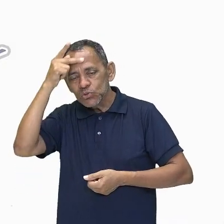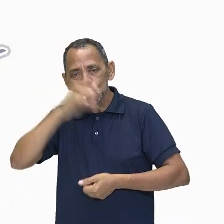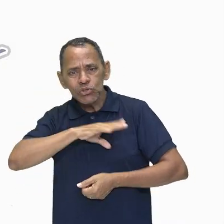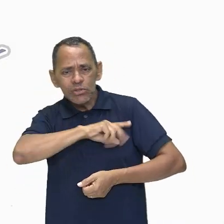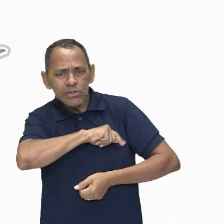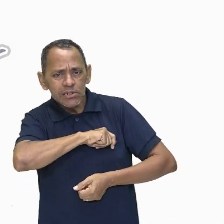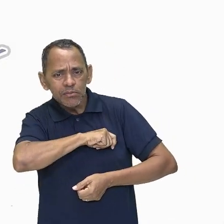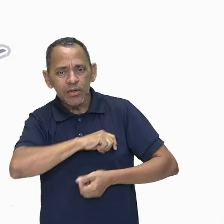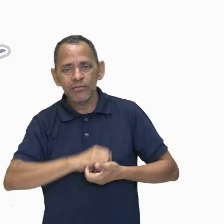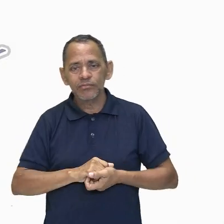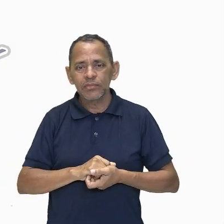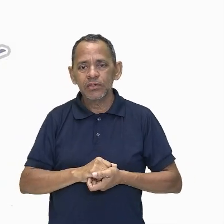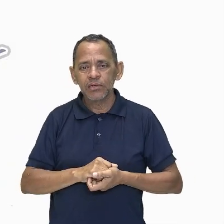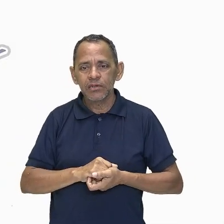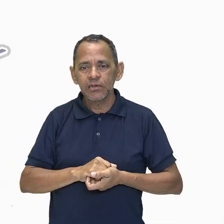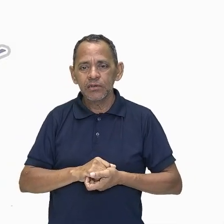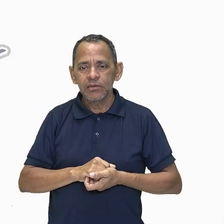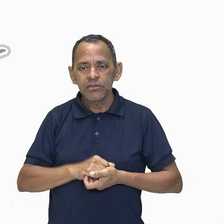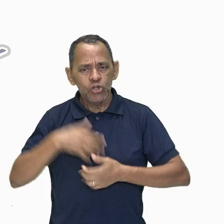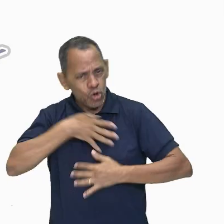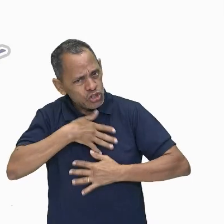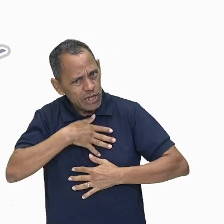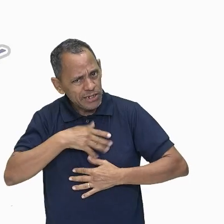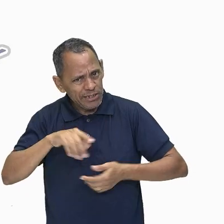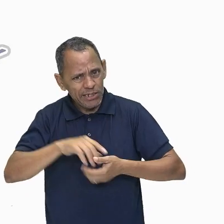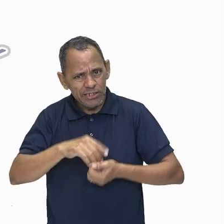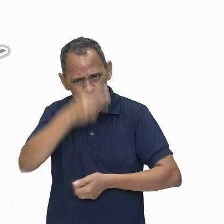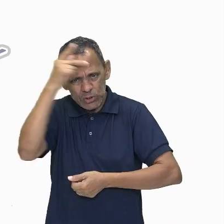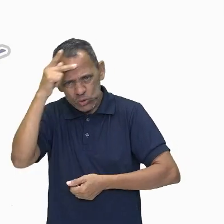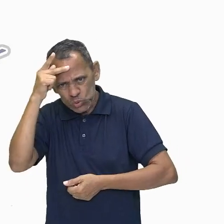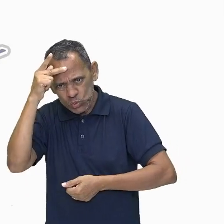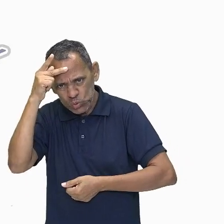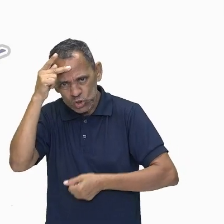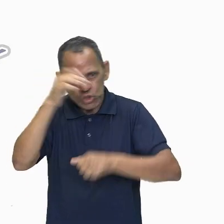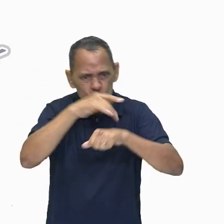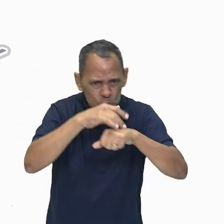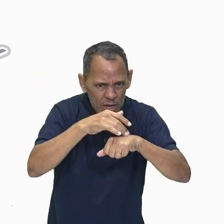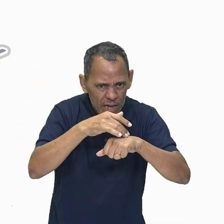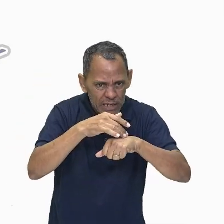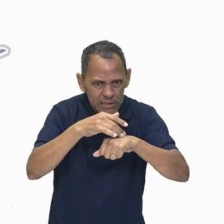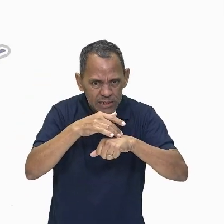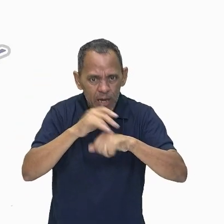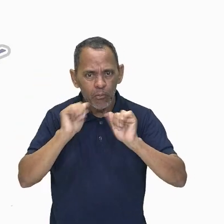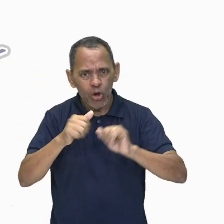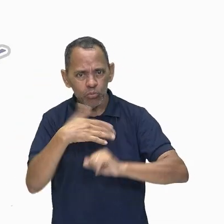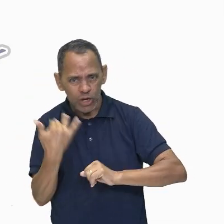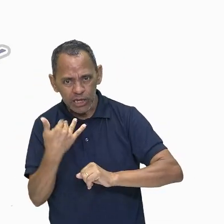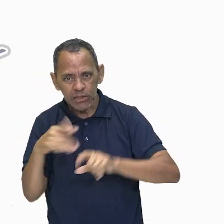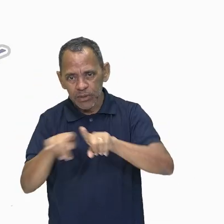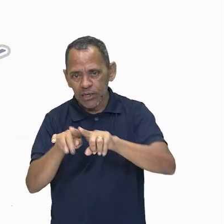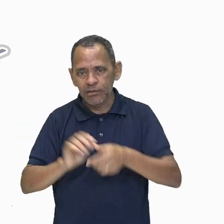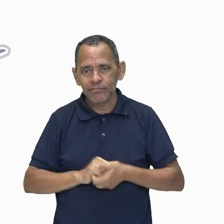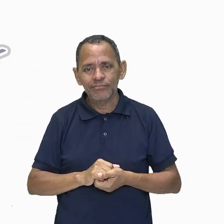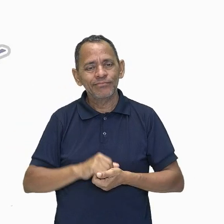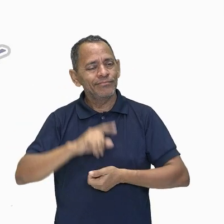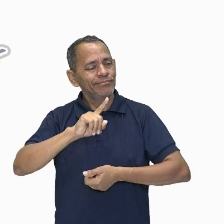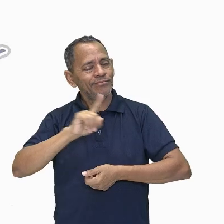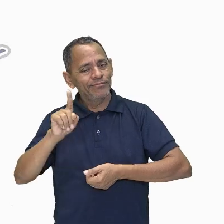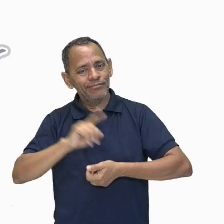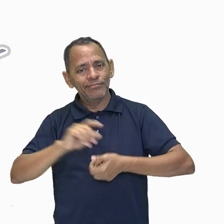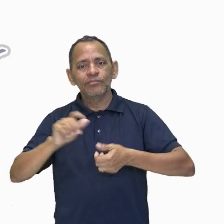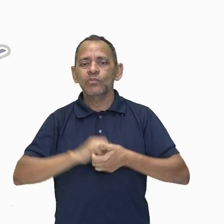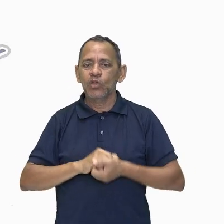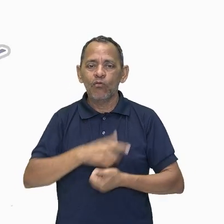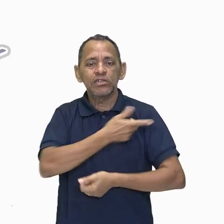elas adquirissem uma doença que pode levar à morte ou pode causar danos irreversíveis à saúde? Não. Então, vacinar é uma forma